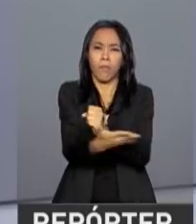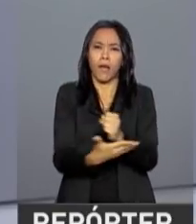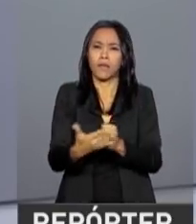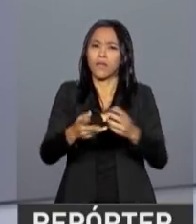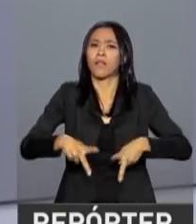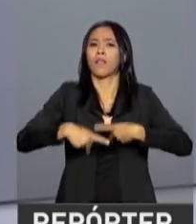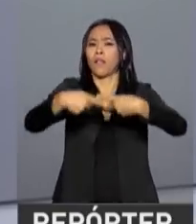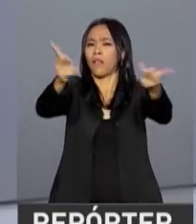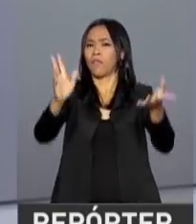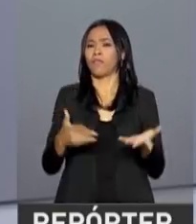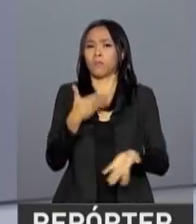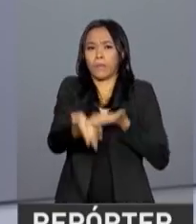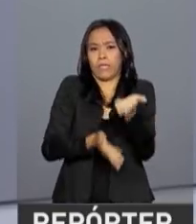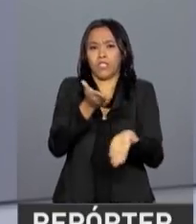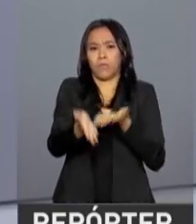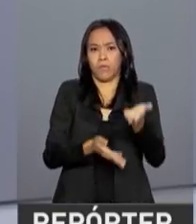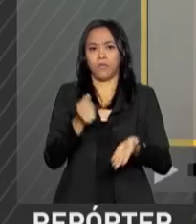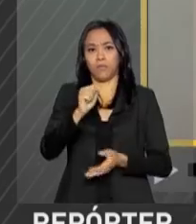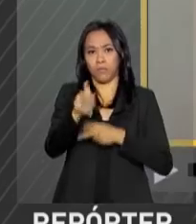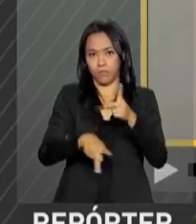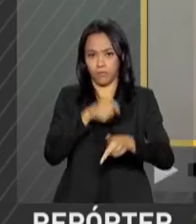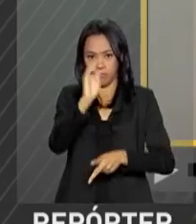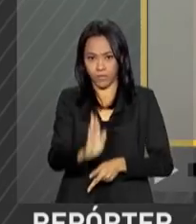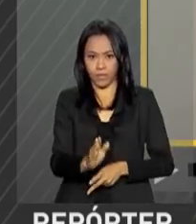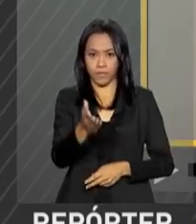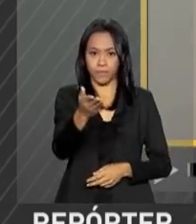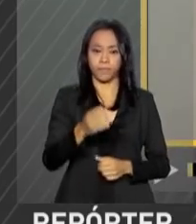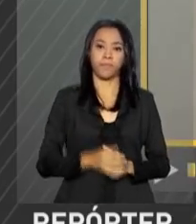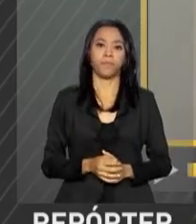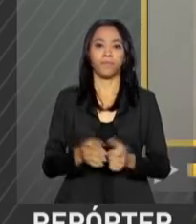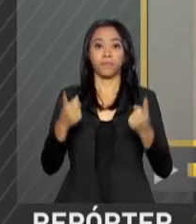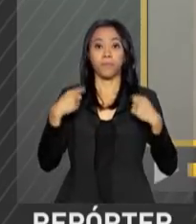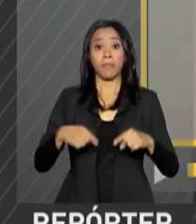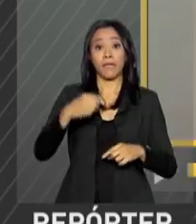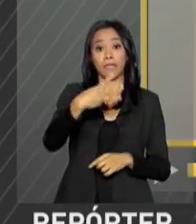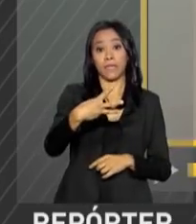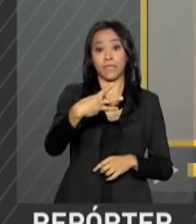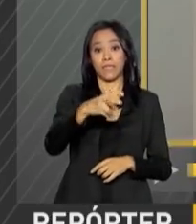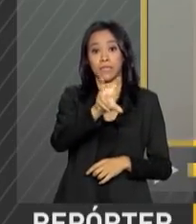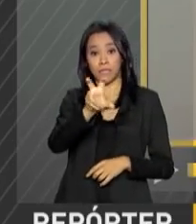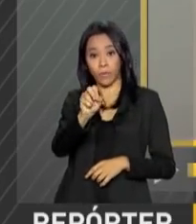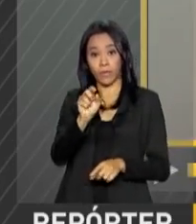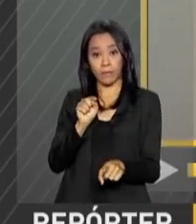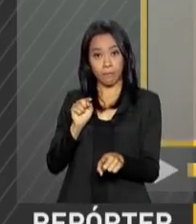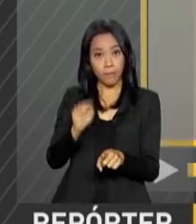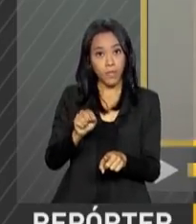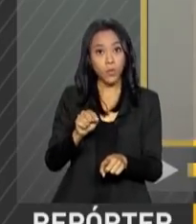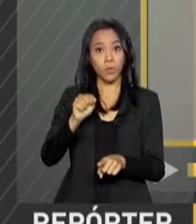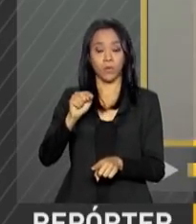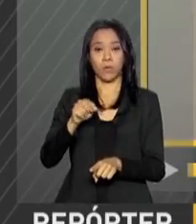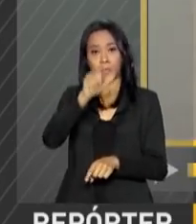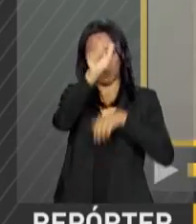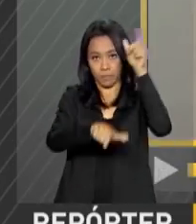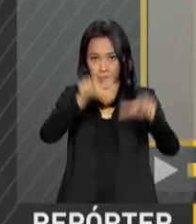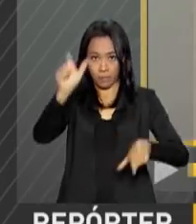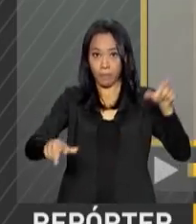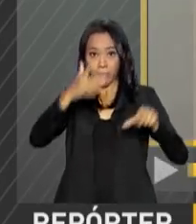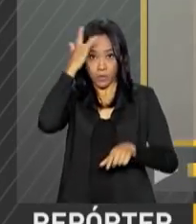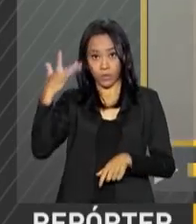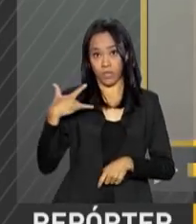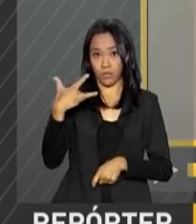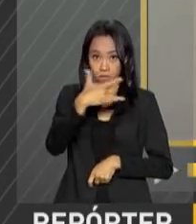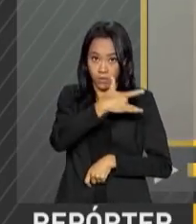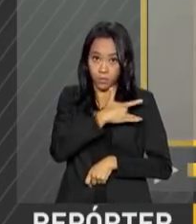à população brasileira os outros 50 mil agentes comunitários de saúde e de medo com isso